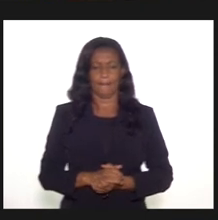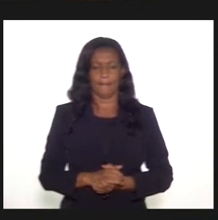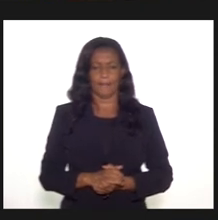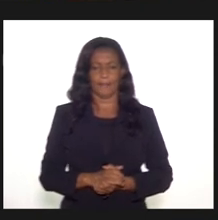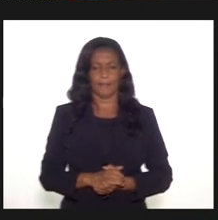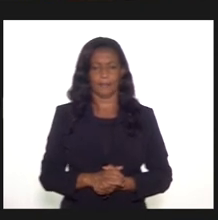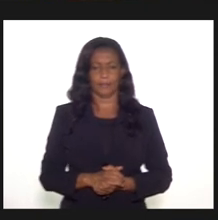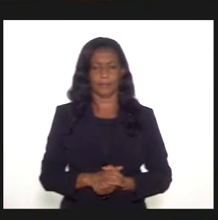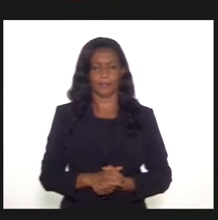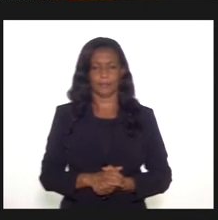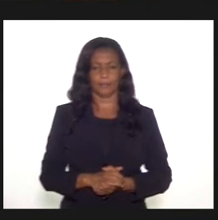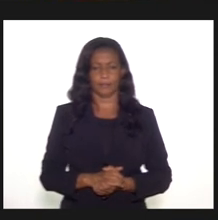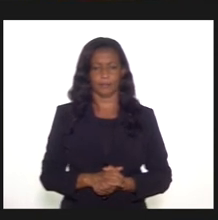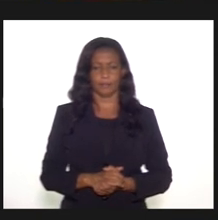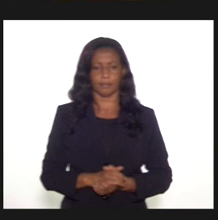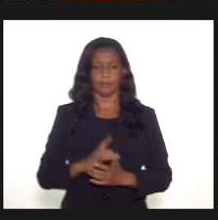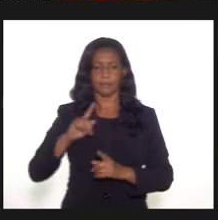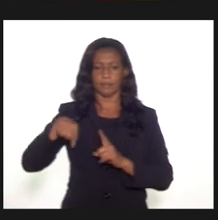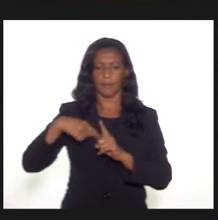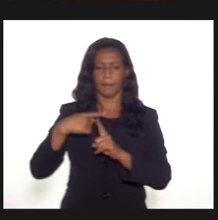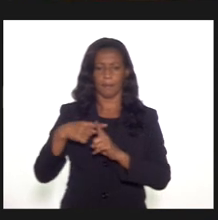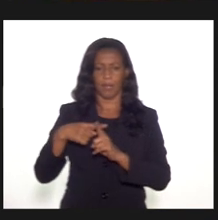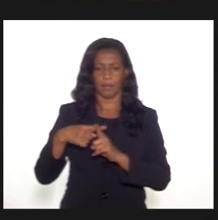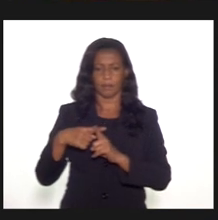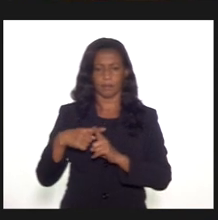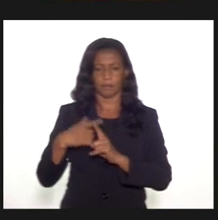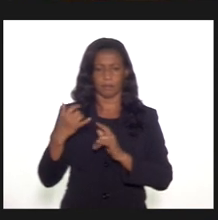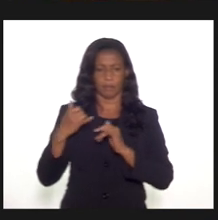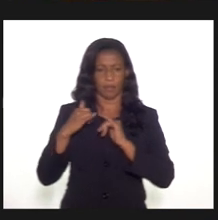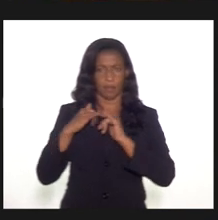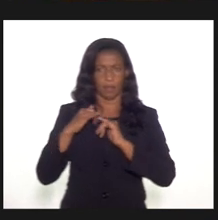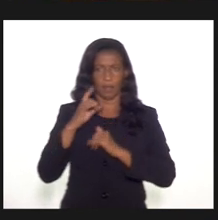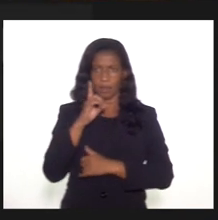Declaração. Mais alguém para declaração de voto?